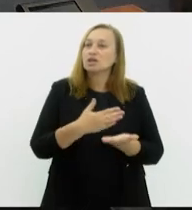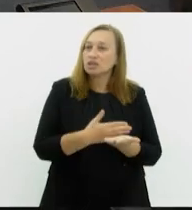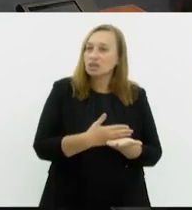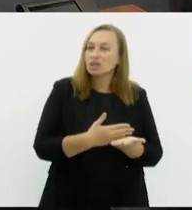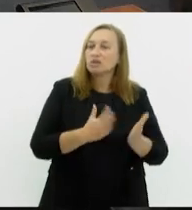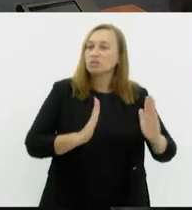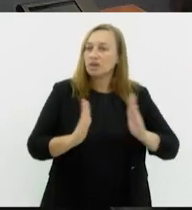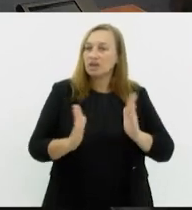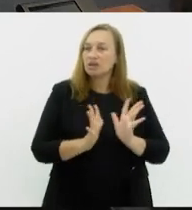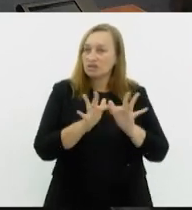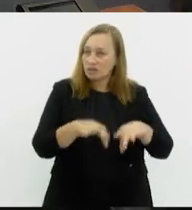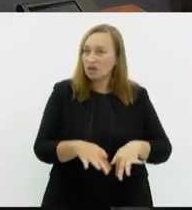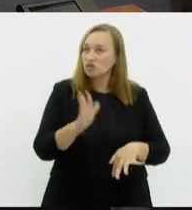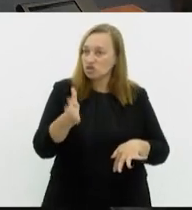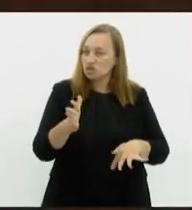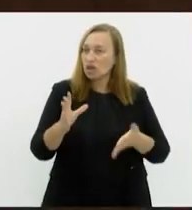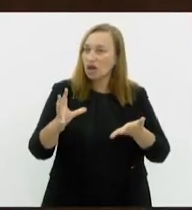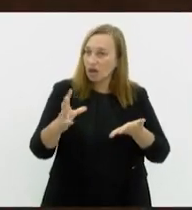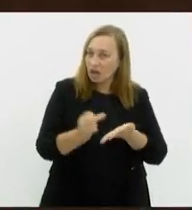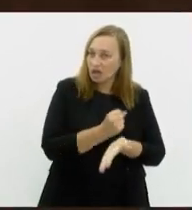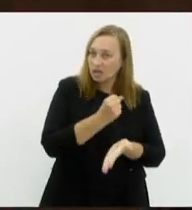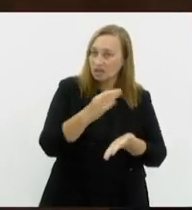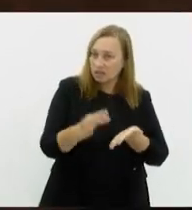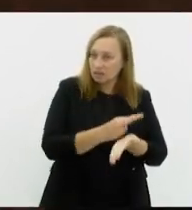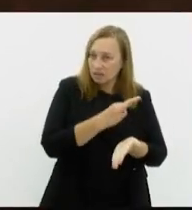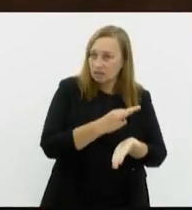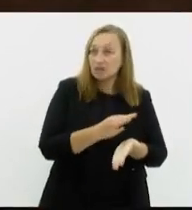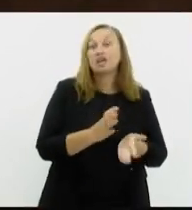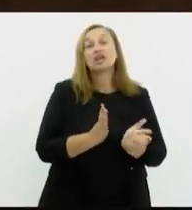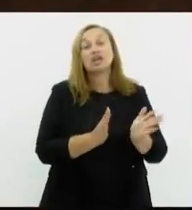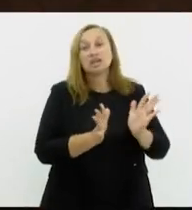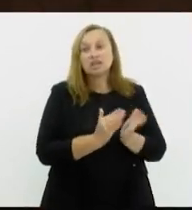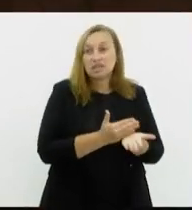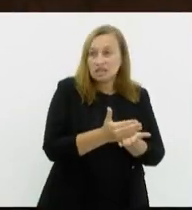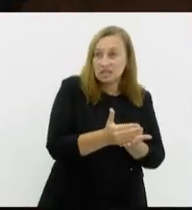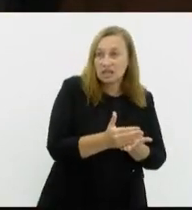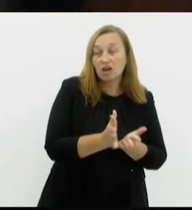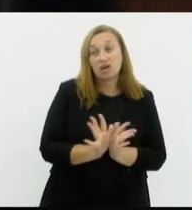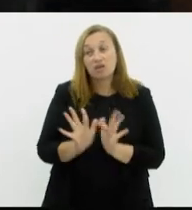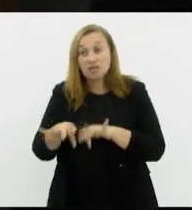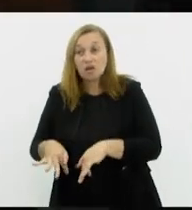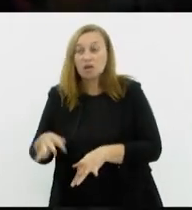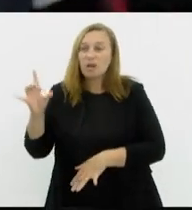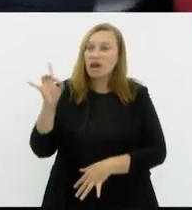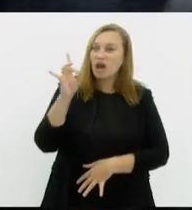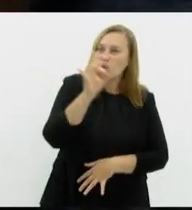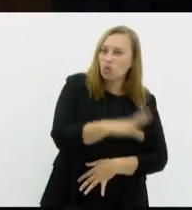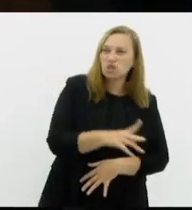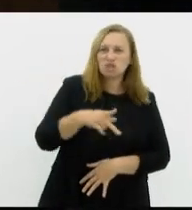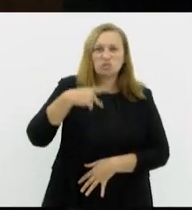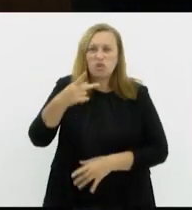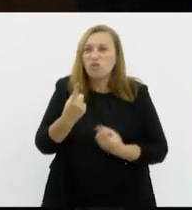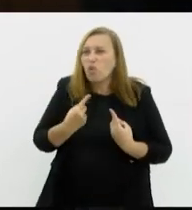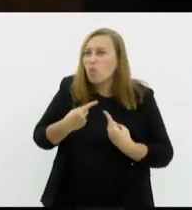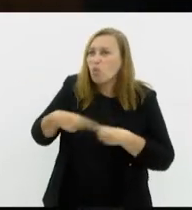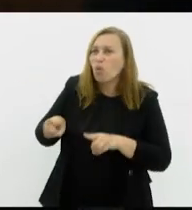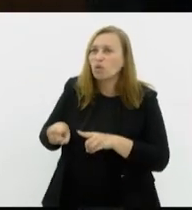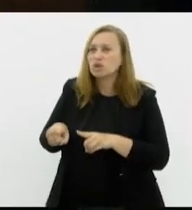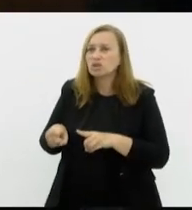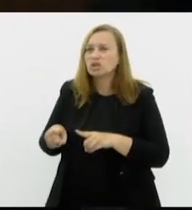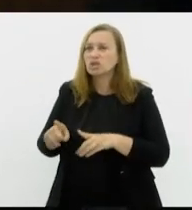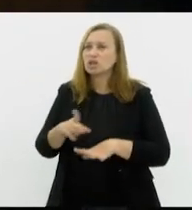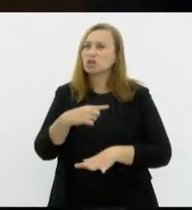falei. Estou escrito no expediente final, mas essa última fala atingiu a